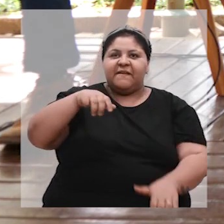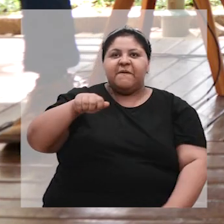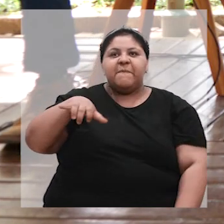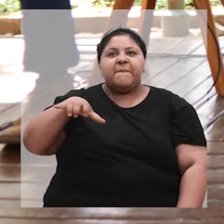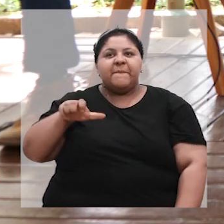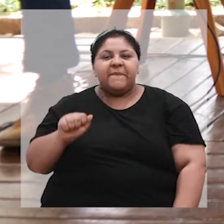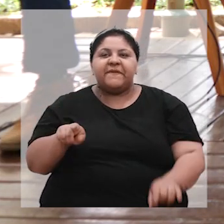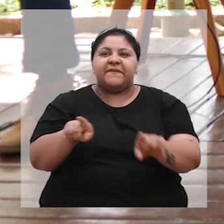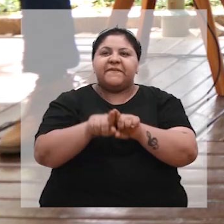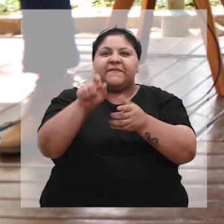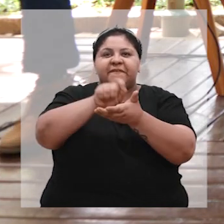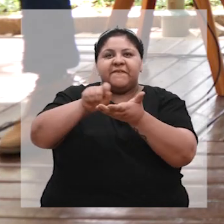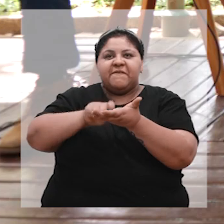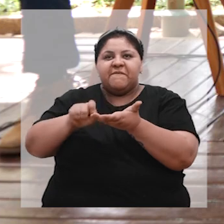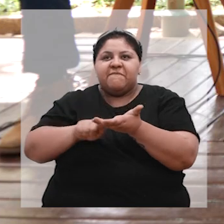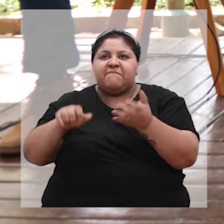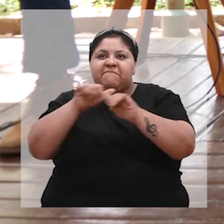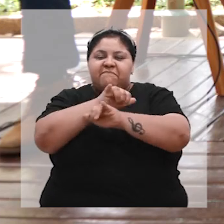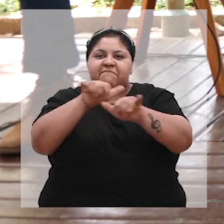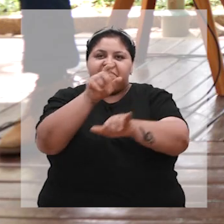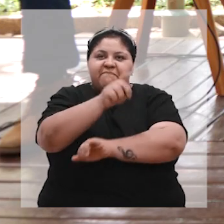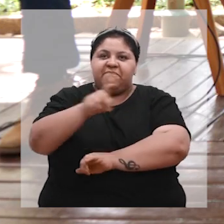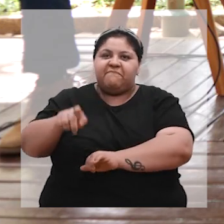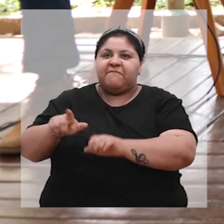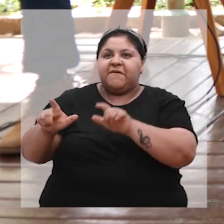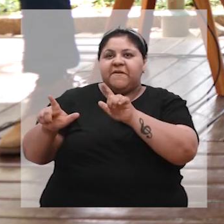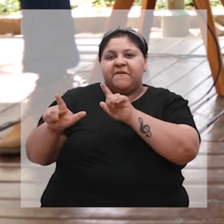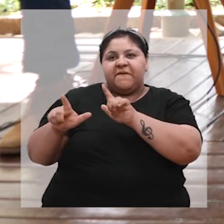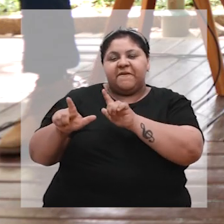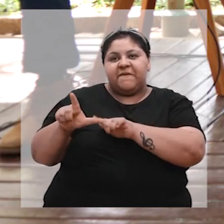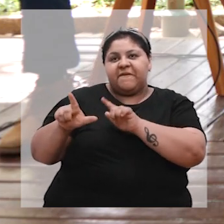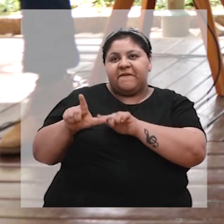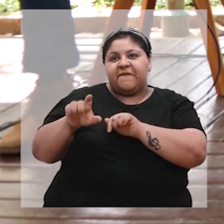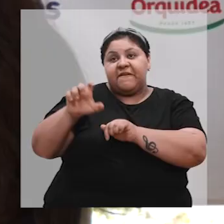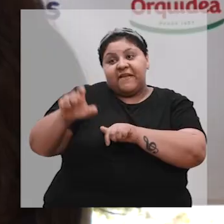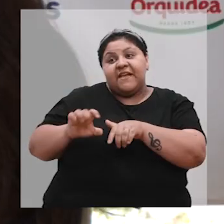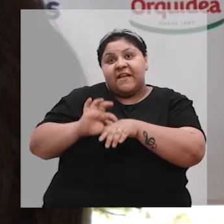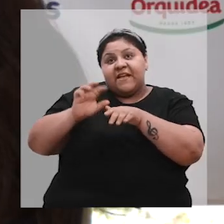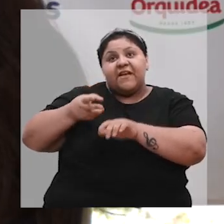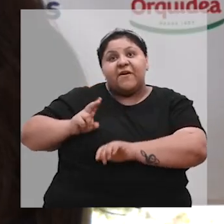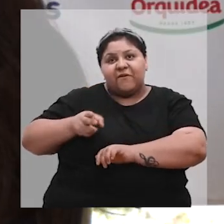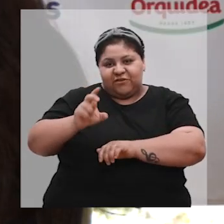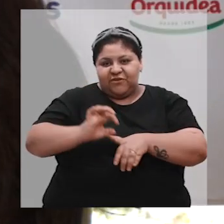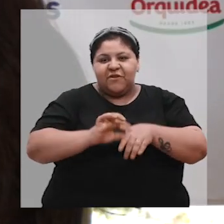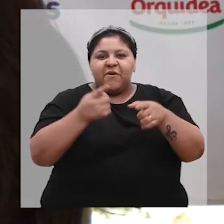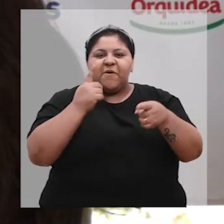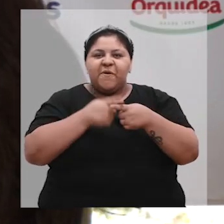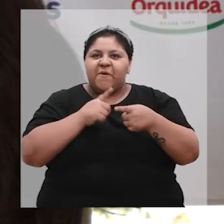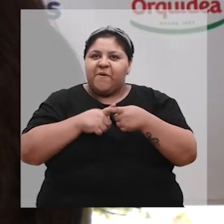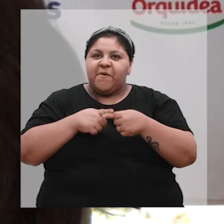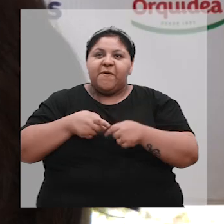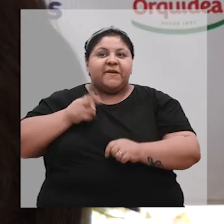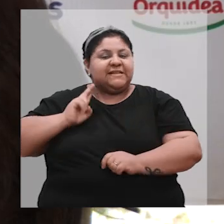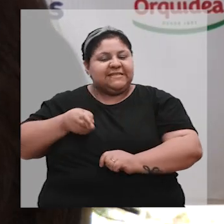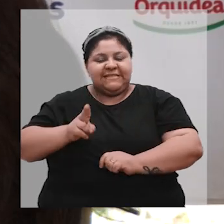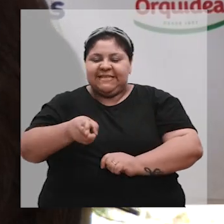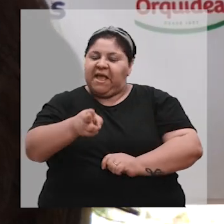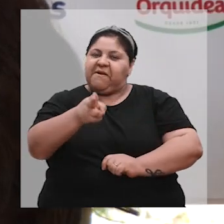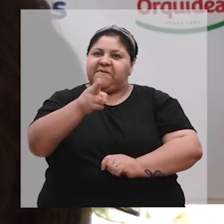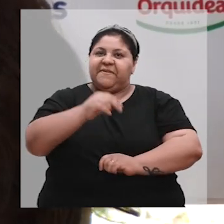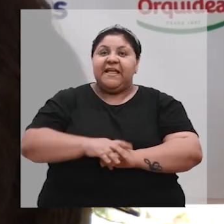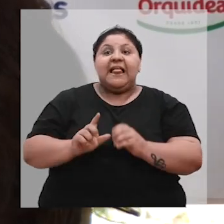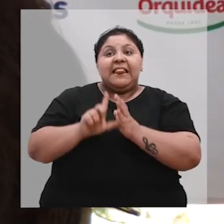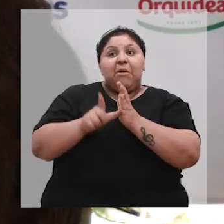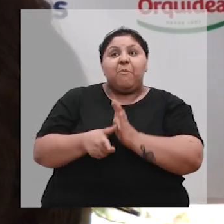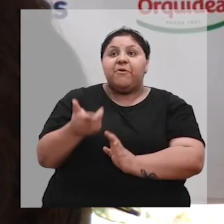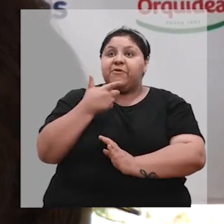Falks, escritora, publicitária, professora de letras, ex-patrona, mas continua patrona, porque os patronos nunca deixam de ser, né? Depois ela